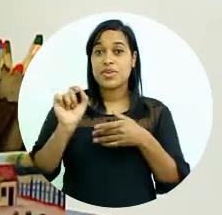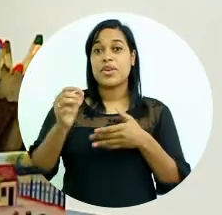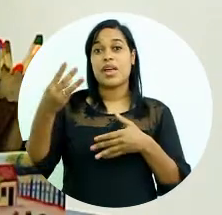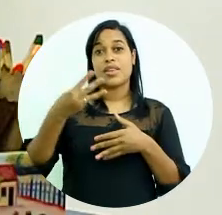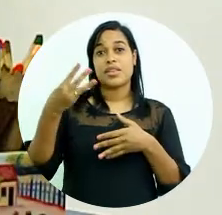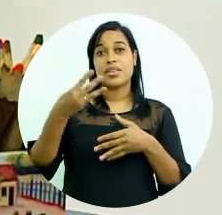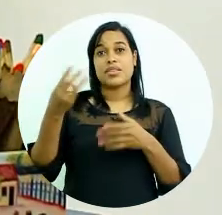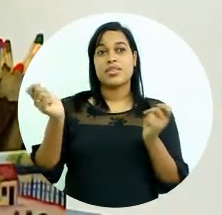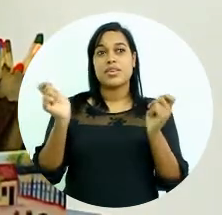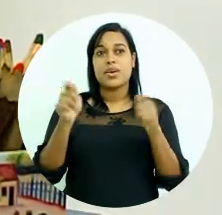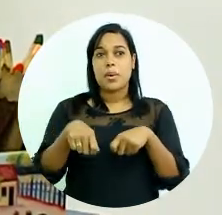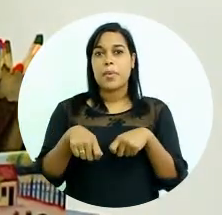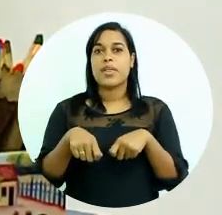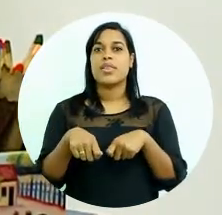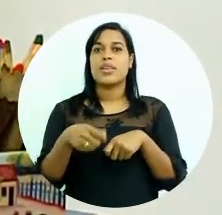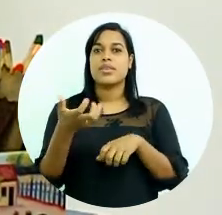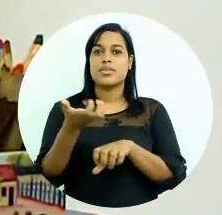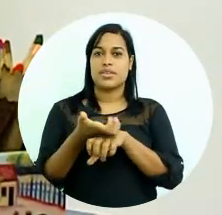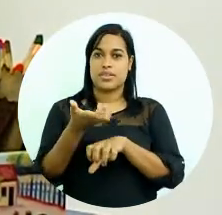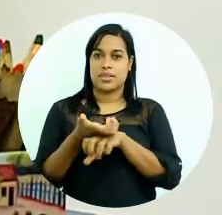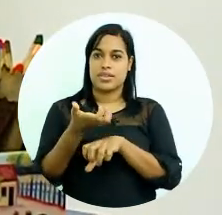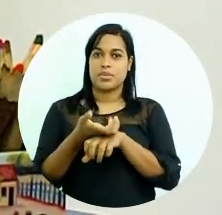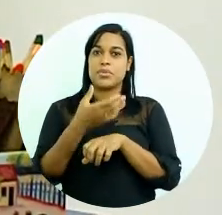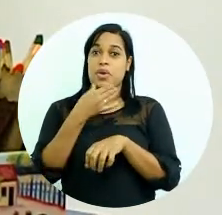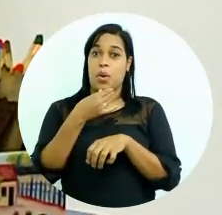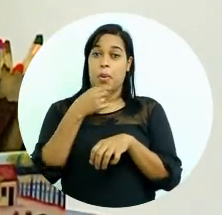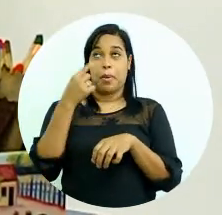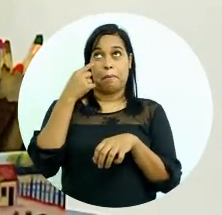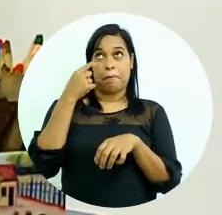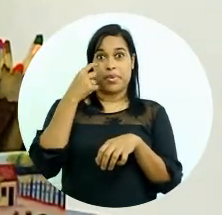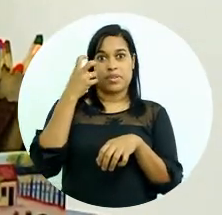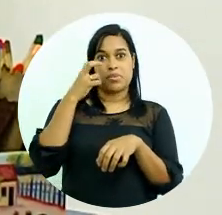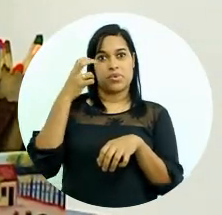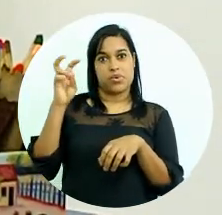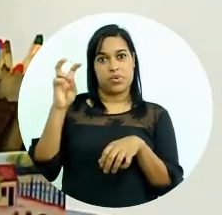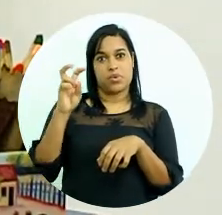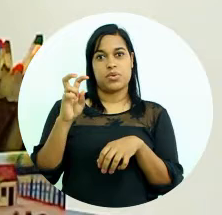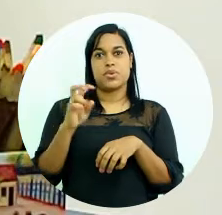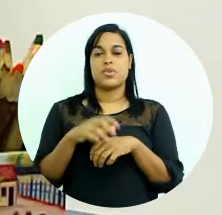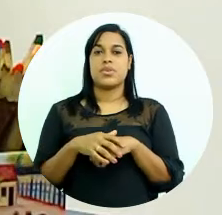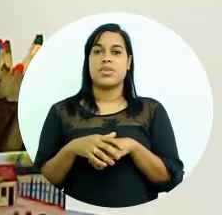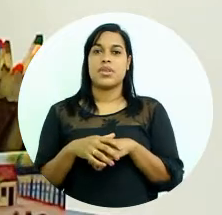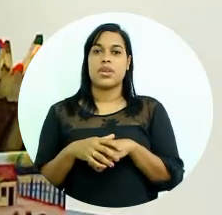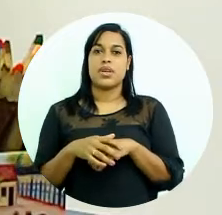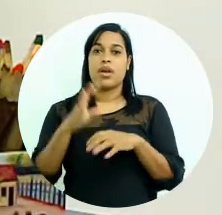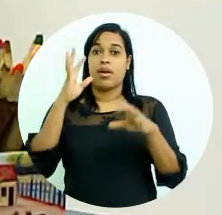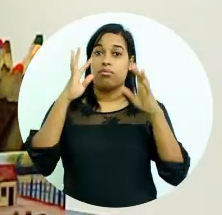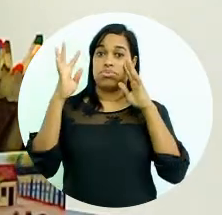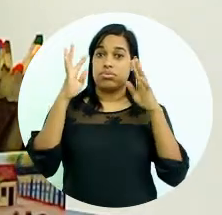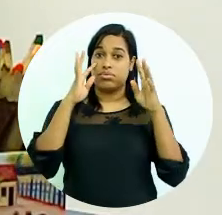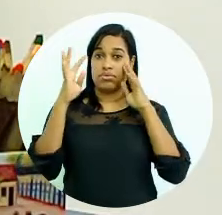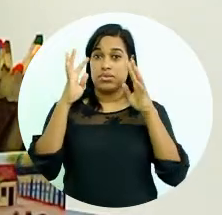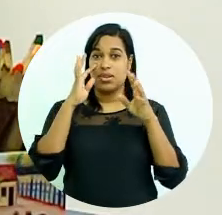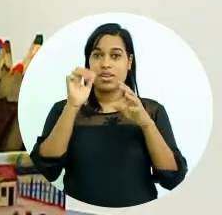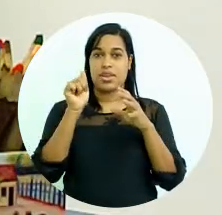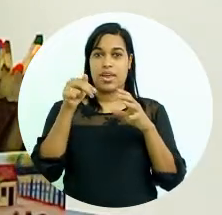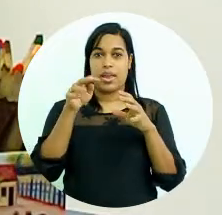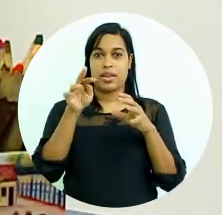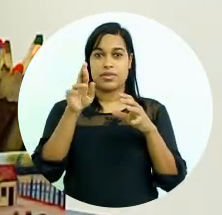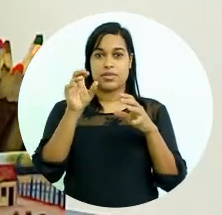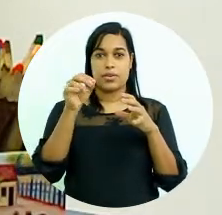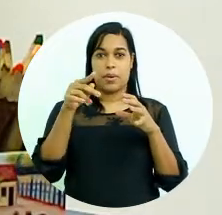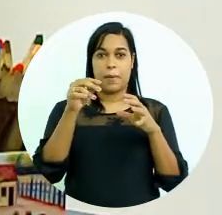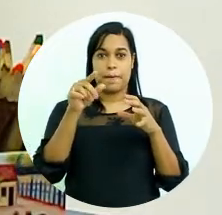Vamos começar agora a terceira competência da disciplina Homem, Pensamento e Cultura, abordagens filosóficas